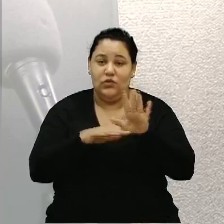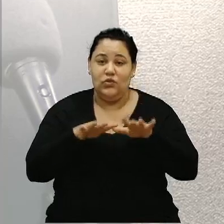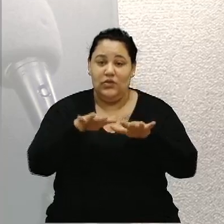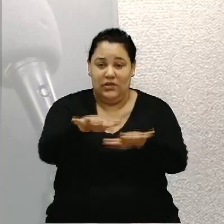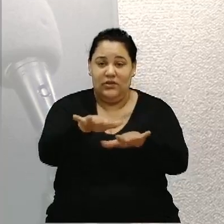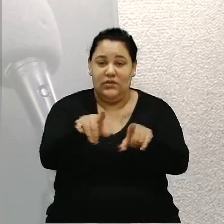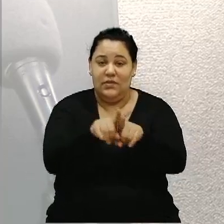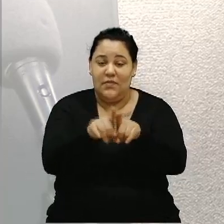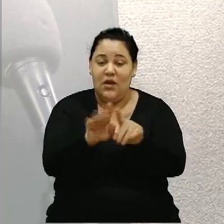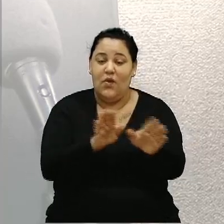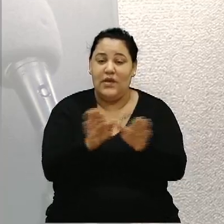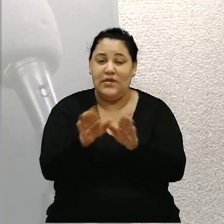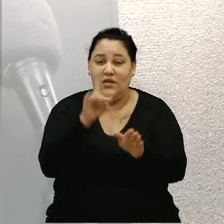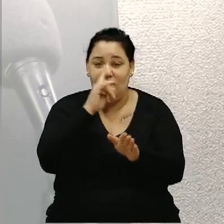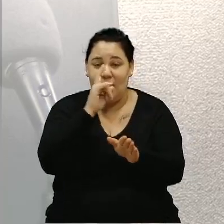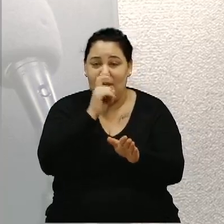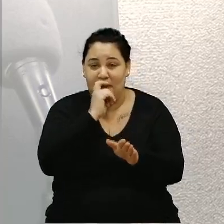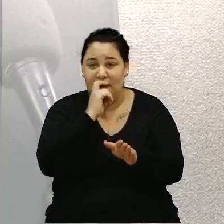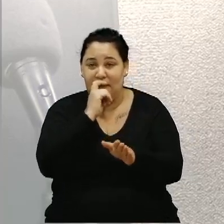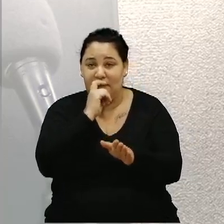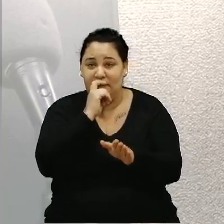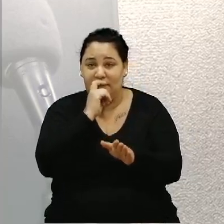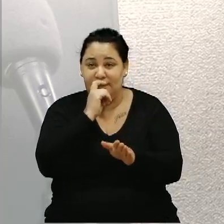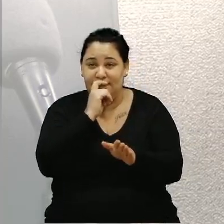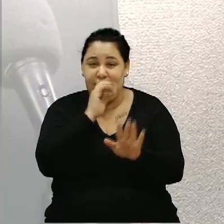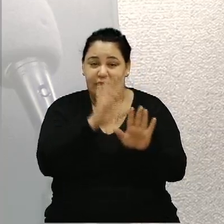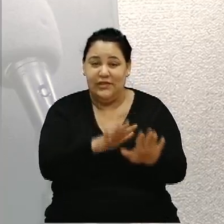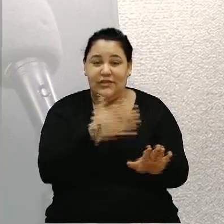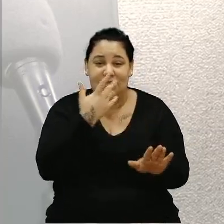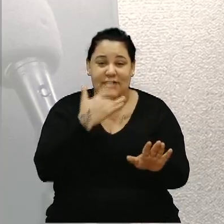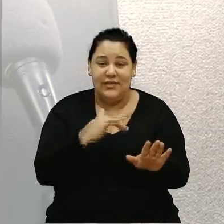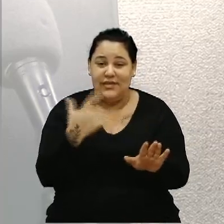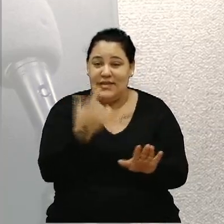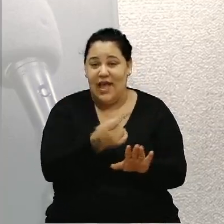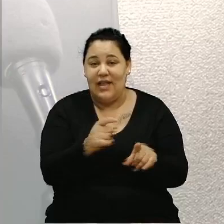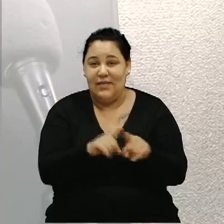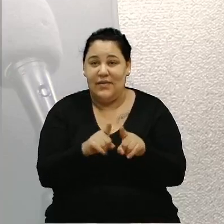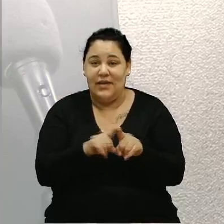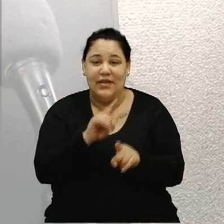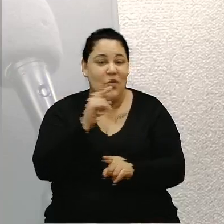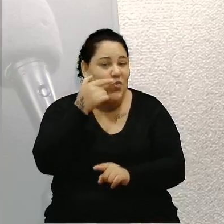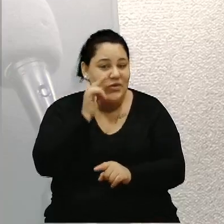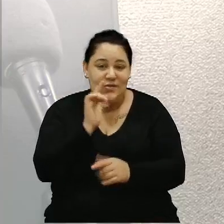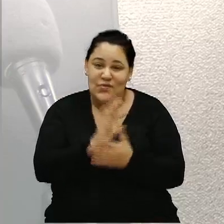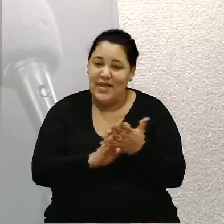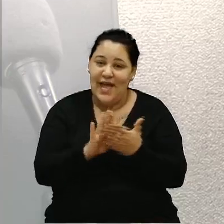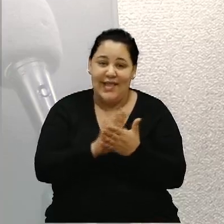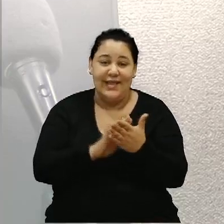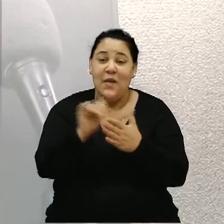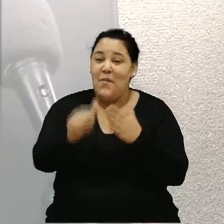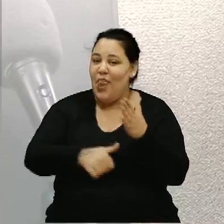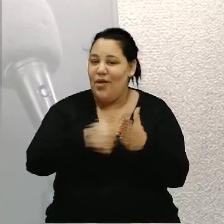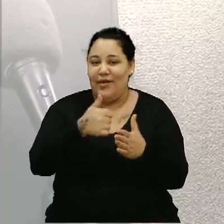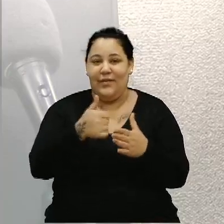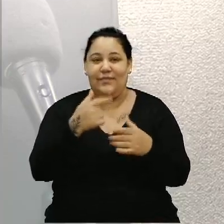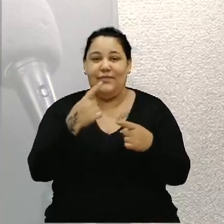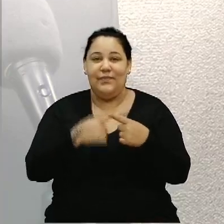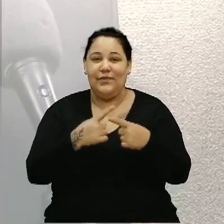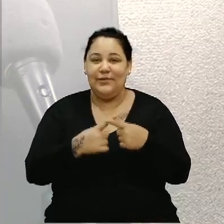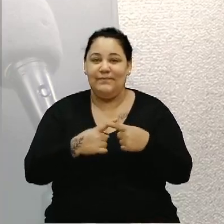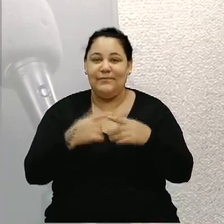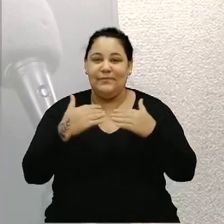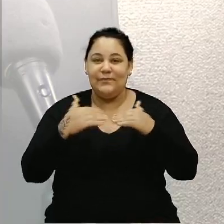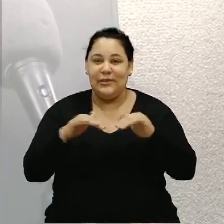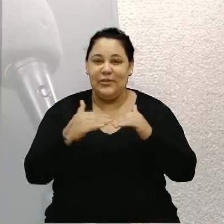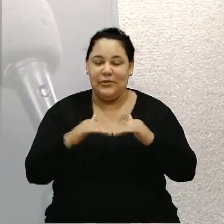as crianças e saem, né? Nós não conseguimos ainda nada de melhorias por parte do trânsito